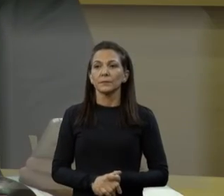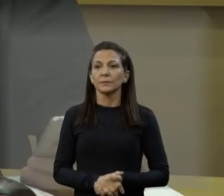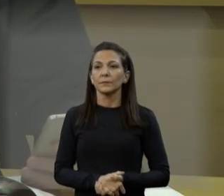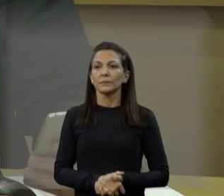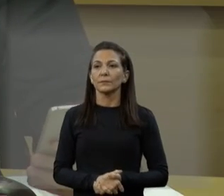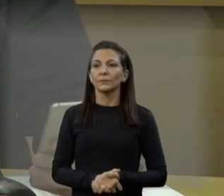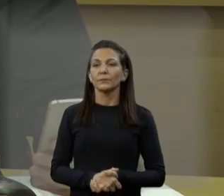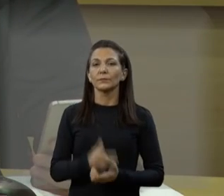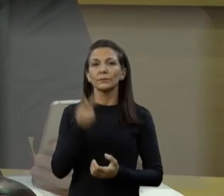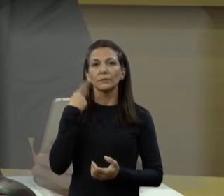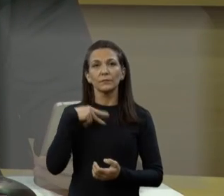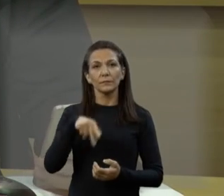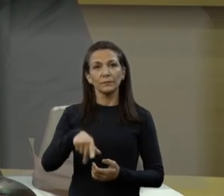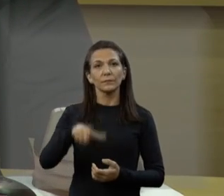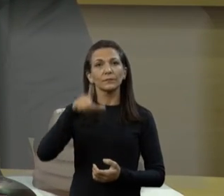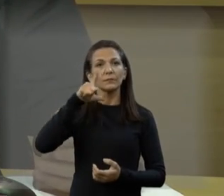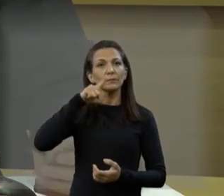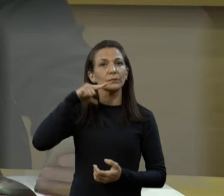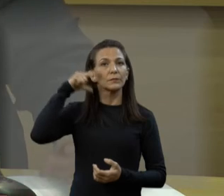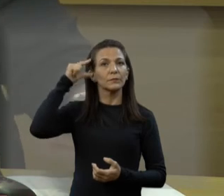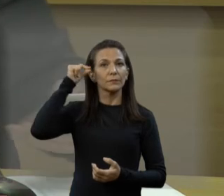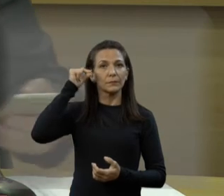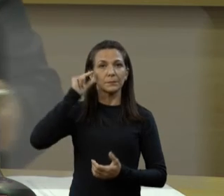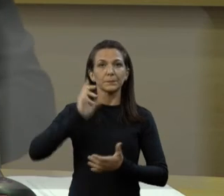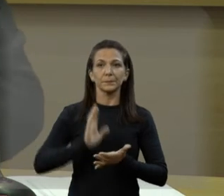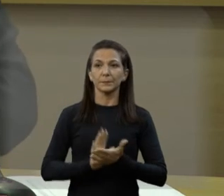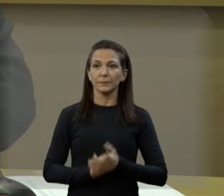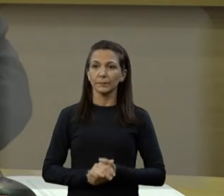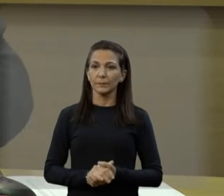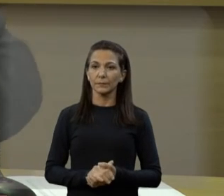o vereador aluna Méier com a palavra